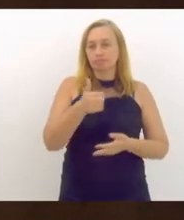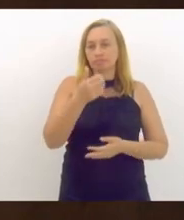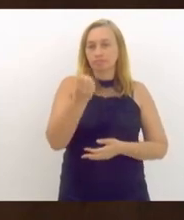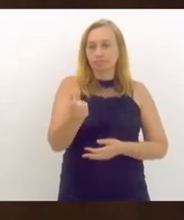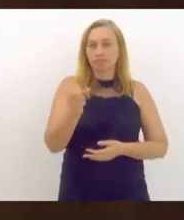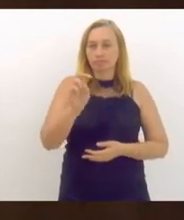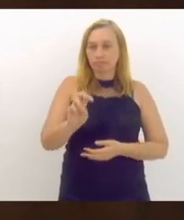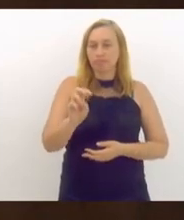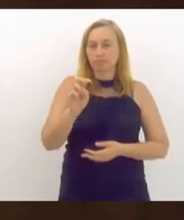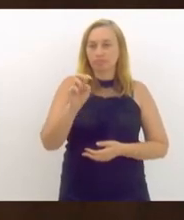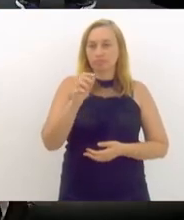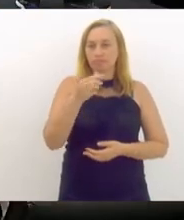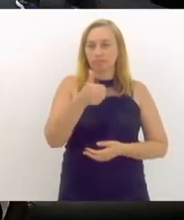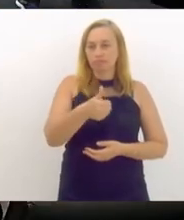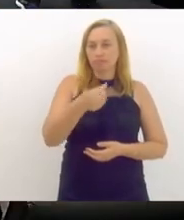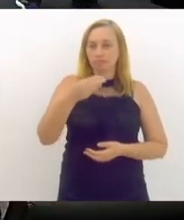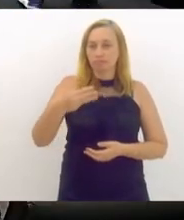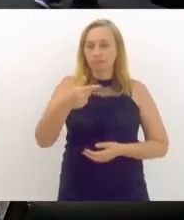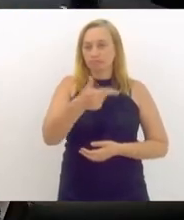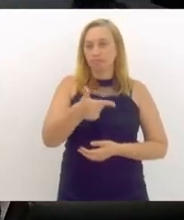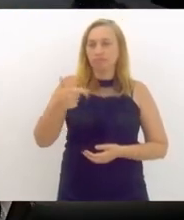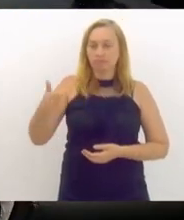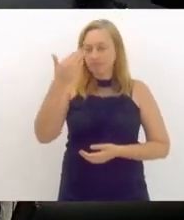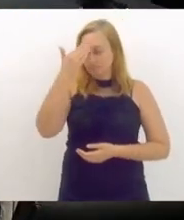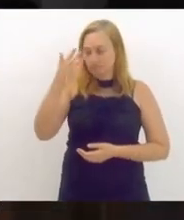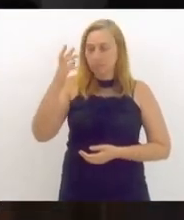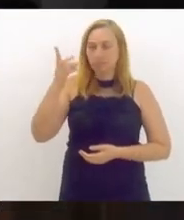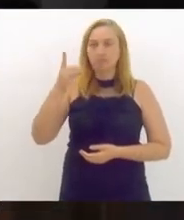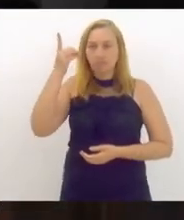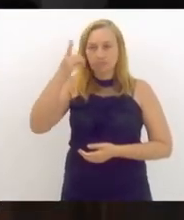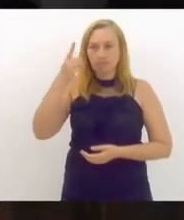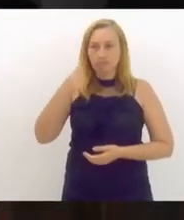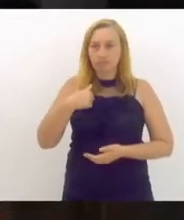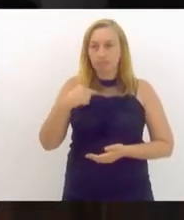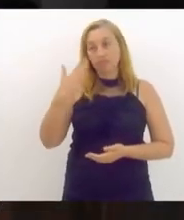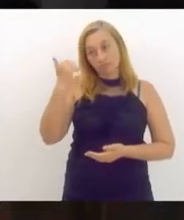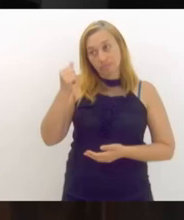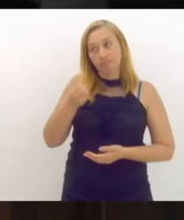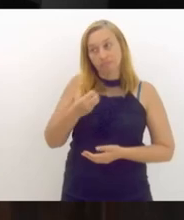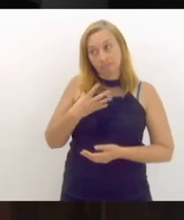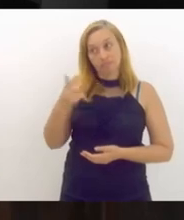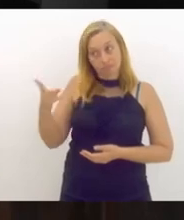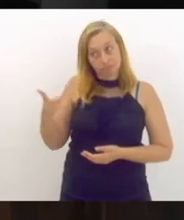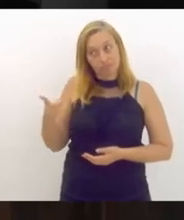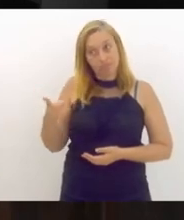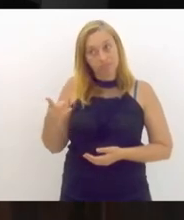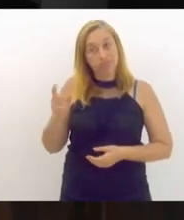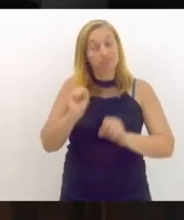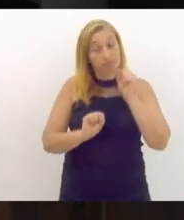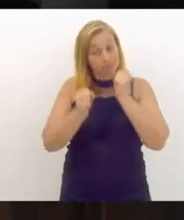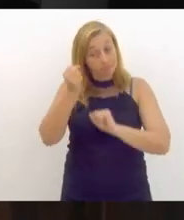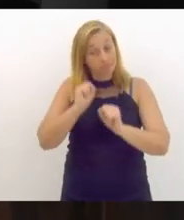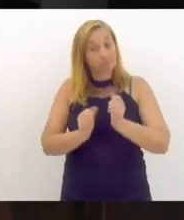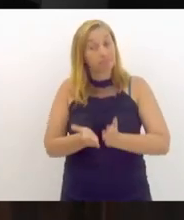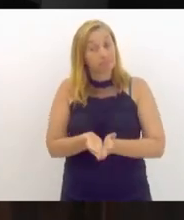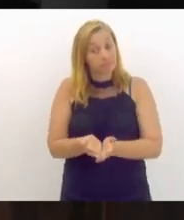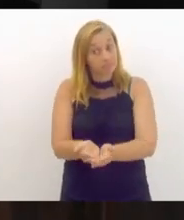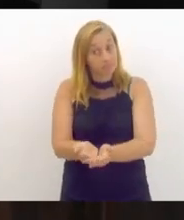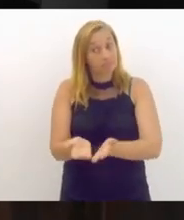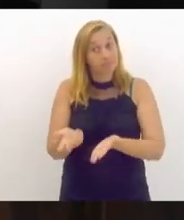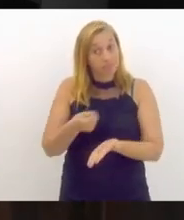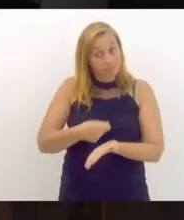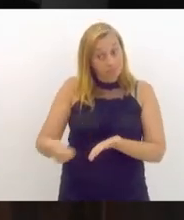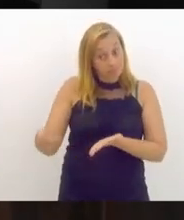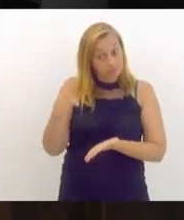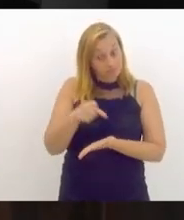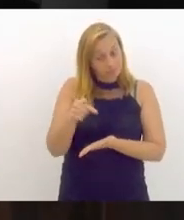de 2022. Obrigado, deputado. Pode deixar que eu... Isso aí eu sei bem do seu pleito da indústria naval. Está anotado aqui e